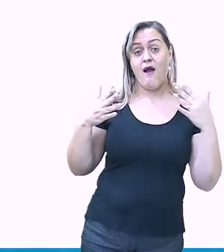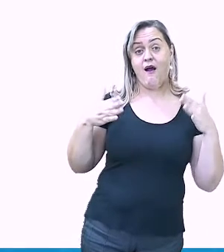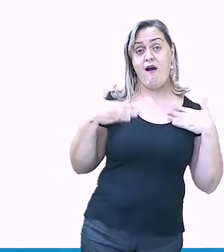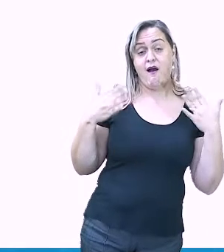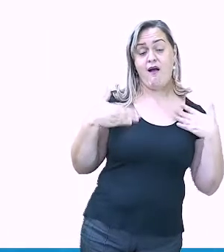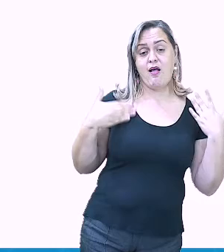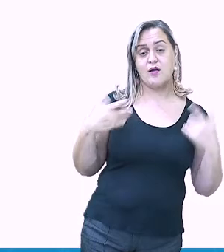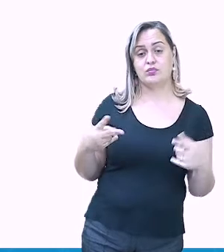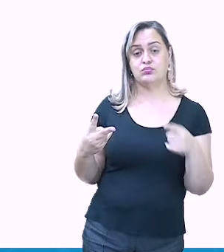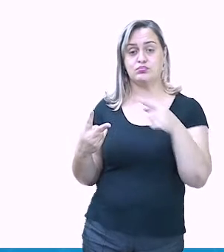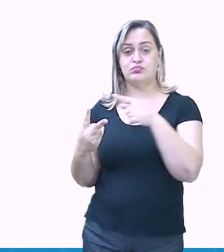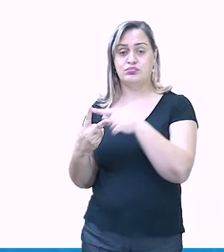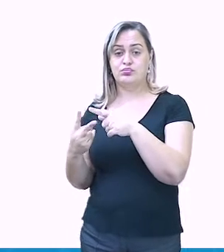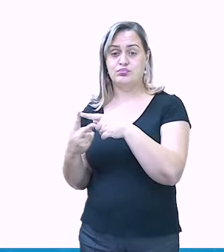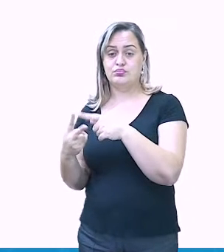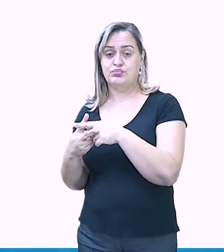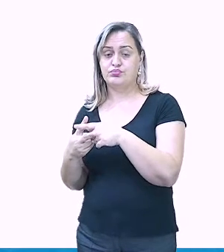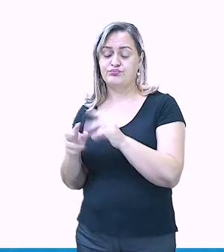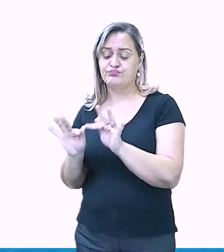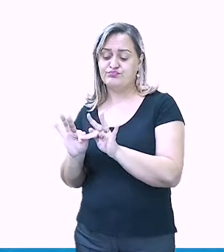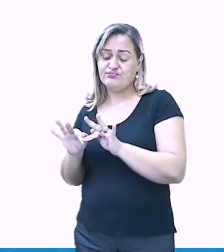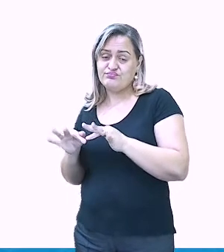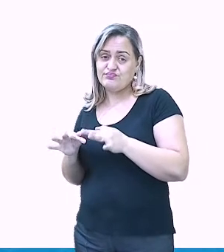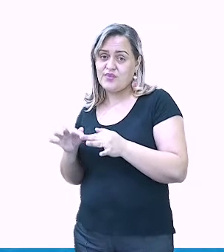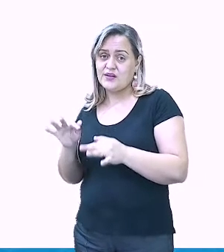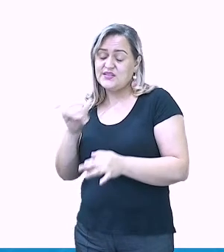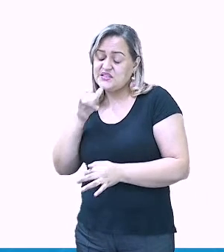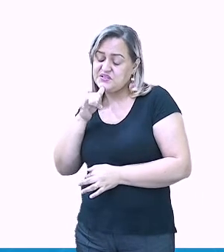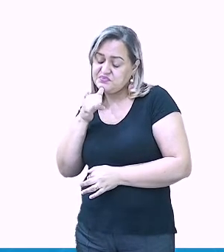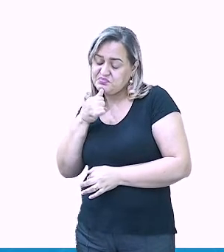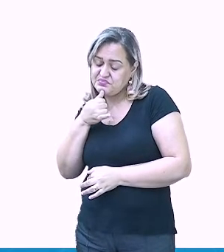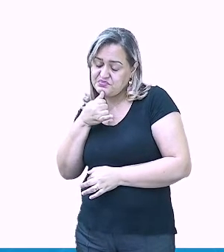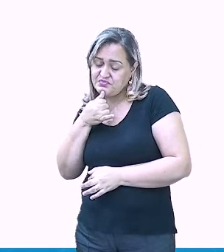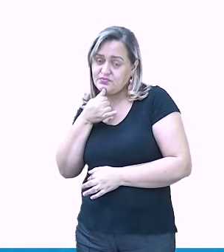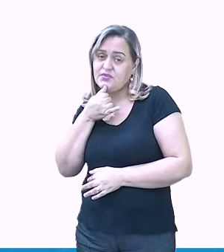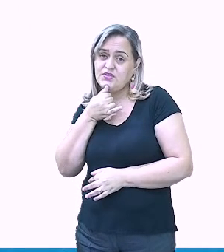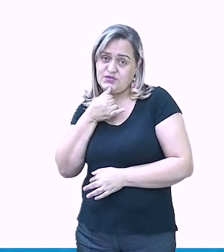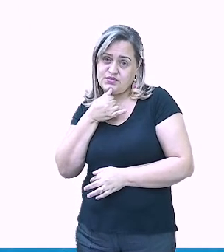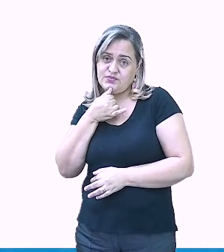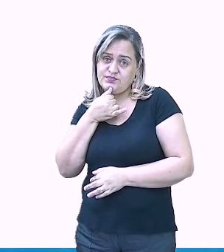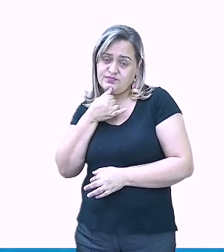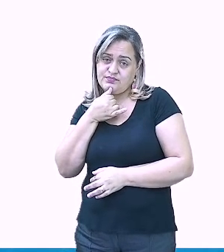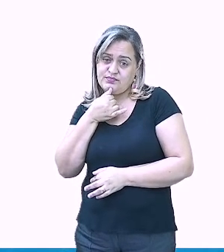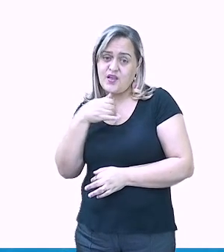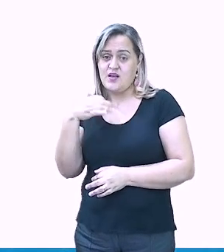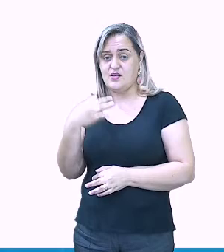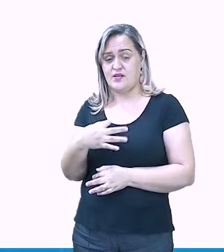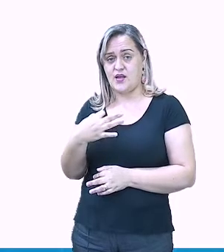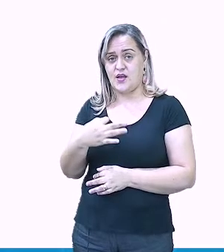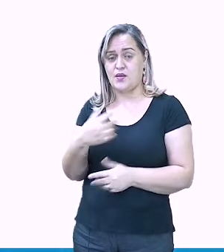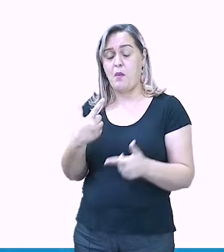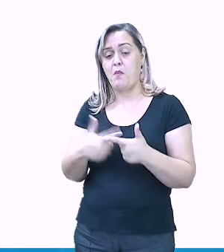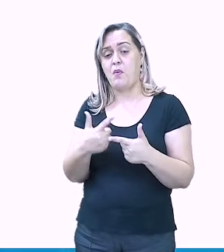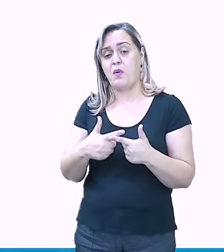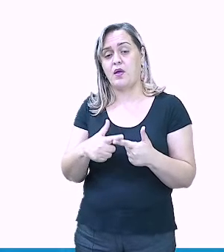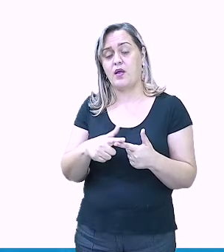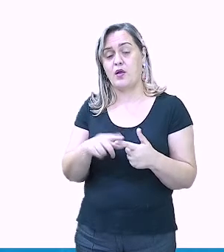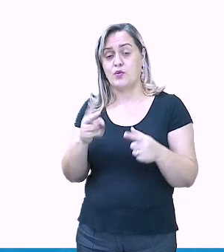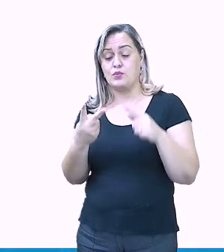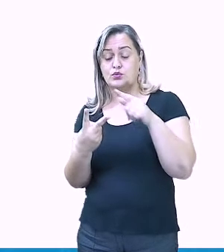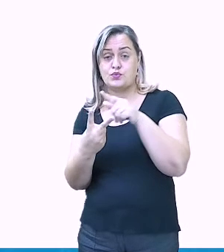se tratando de uma comida típica, né? Que representa aí o